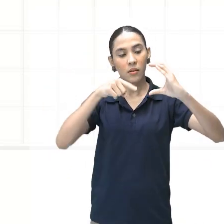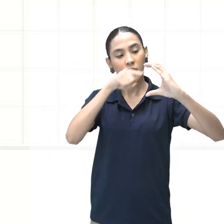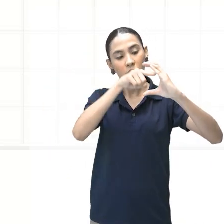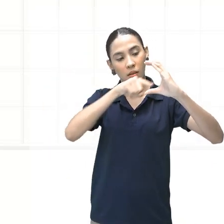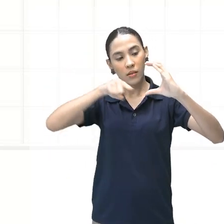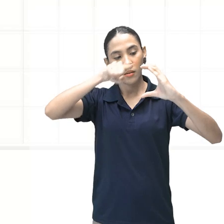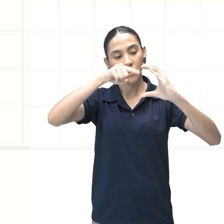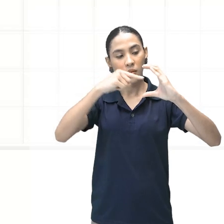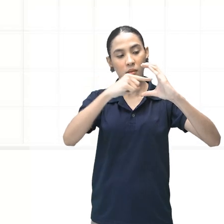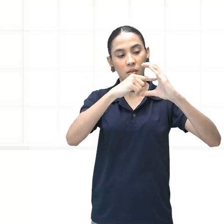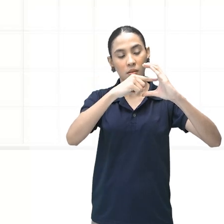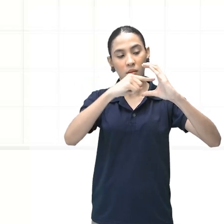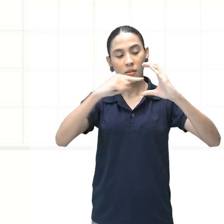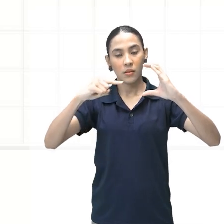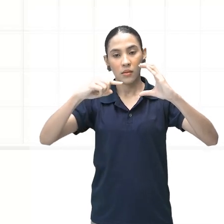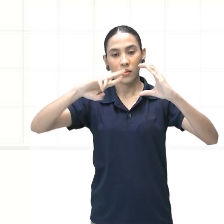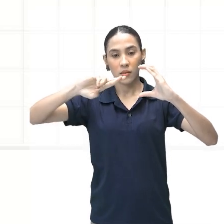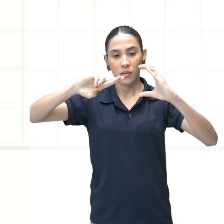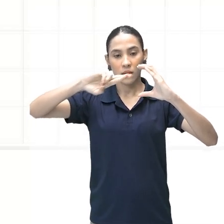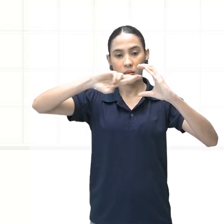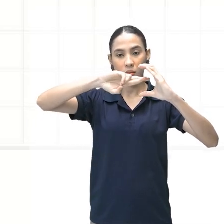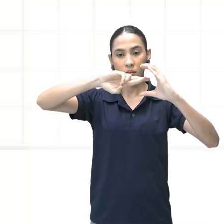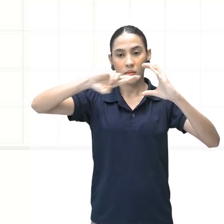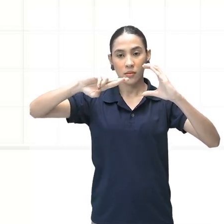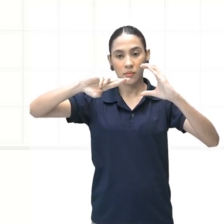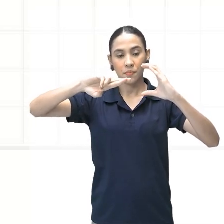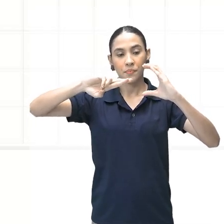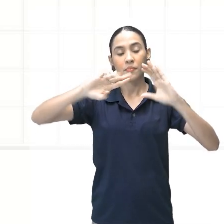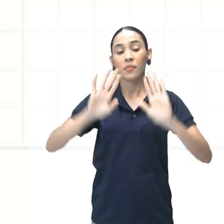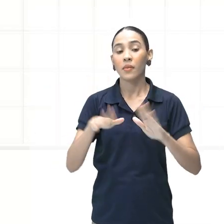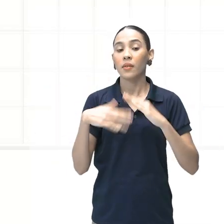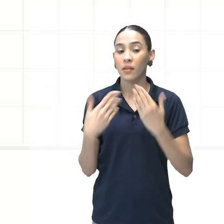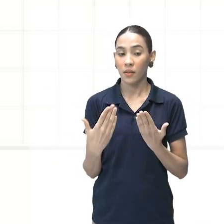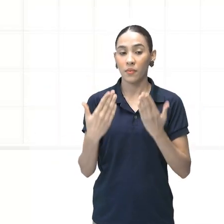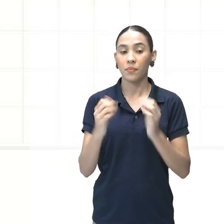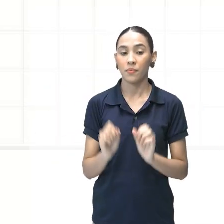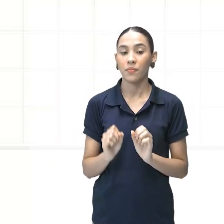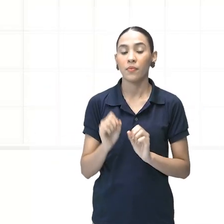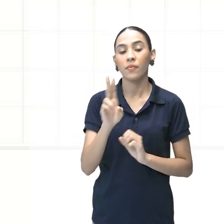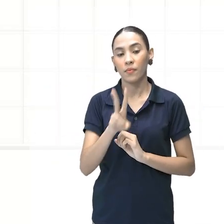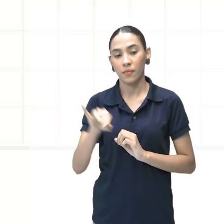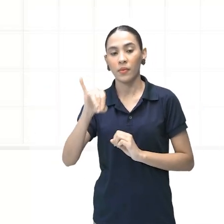centro. Tudo bem? Tranquilo até aí? Então, nós